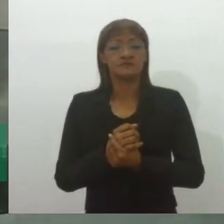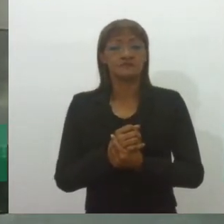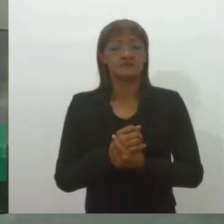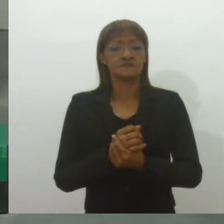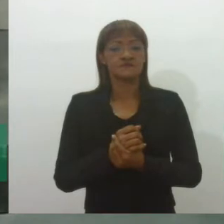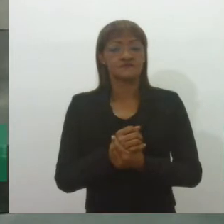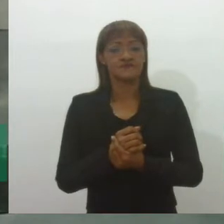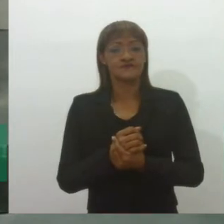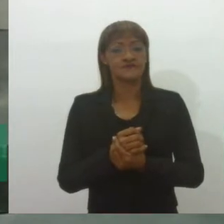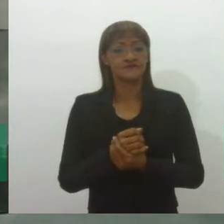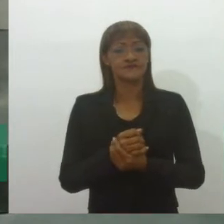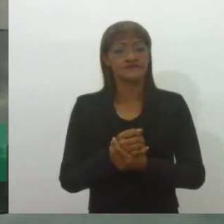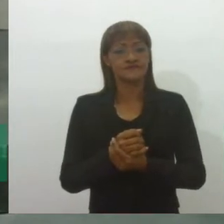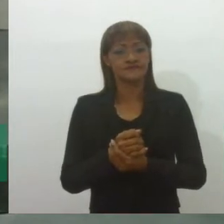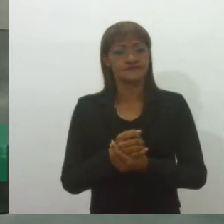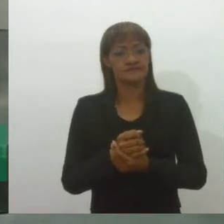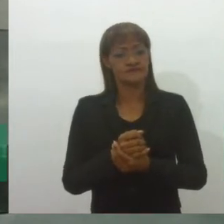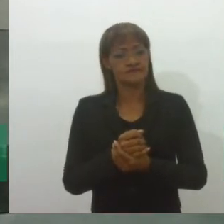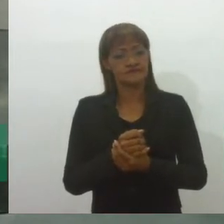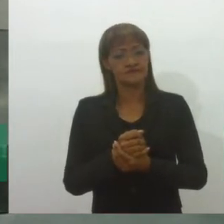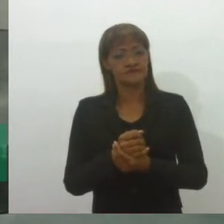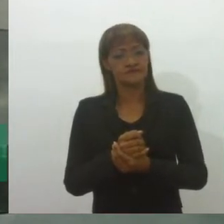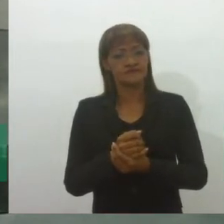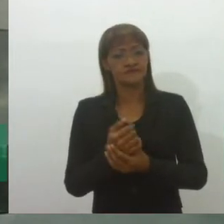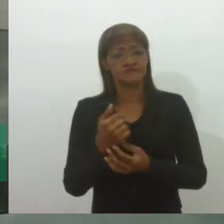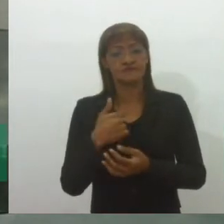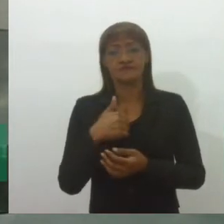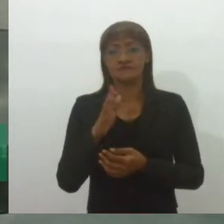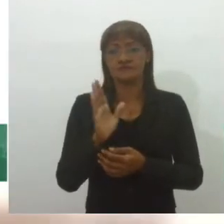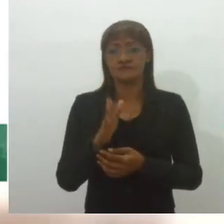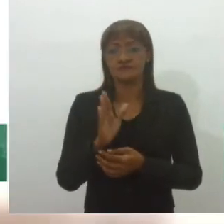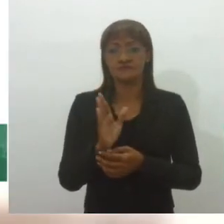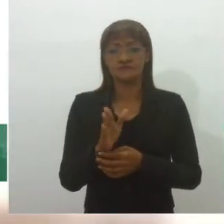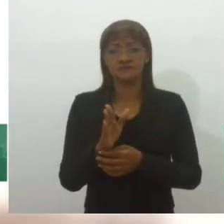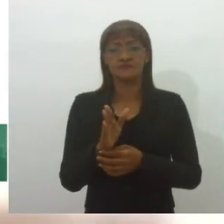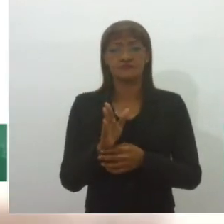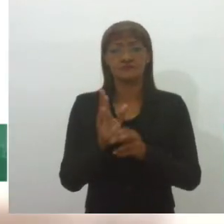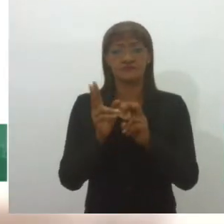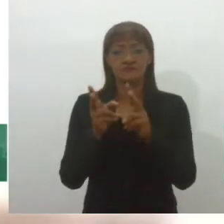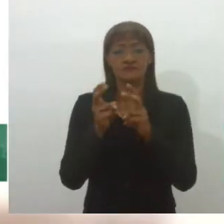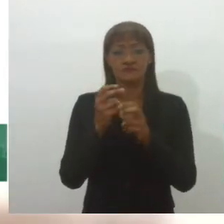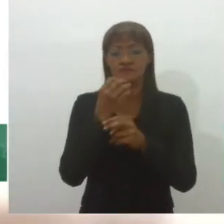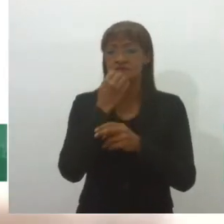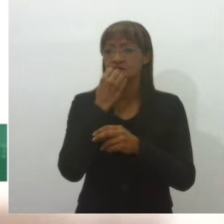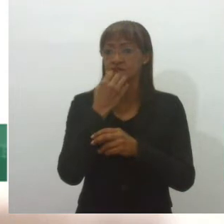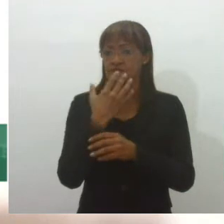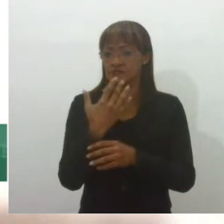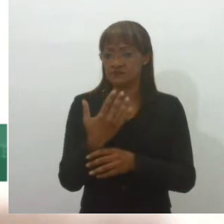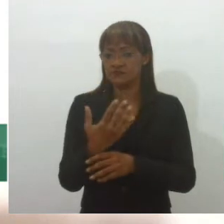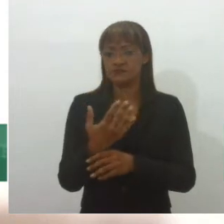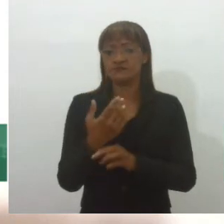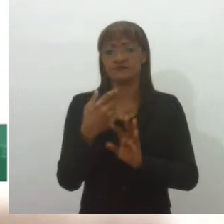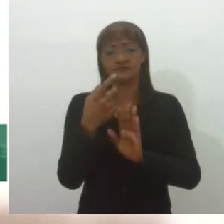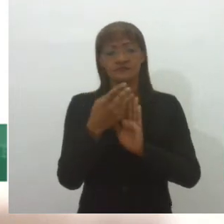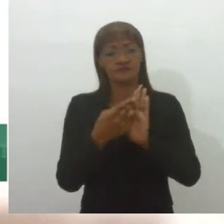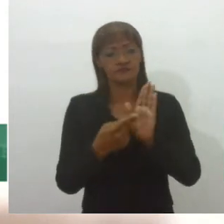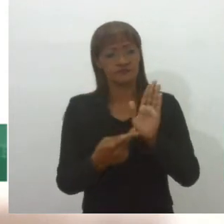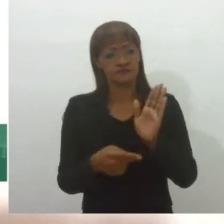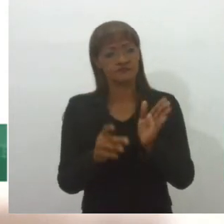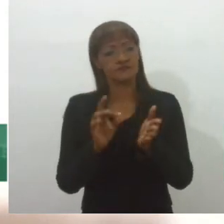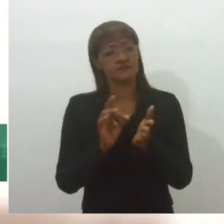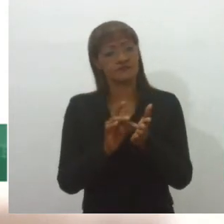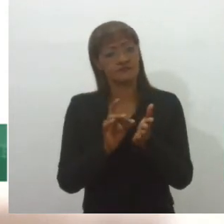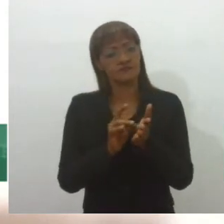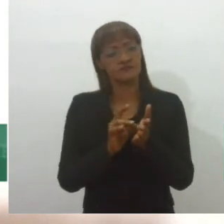vejo com muito bons olhos a PL, ele realmente foi muito bem pensado, muito